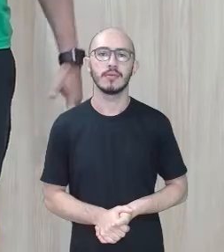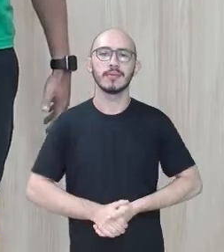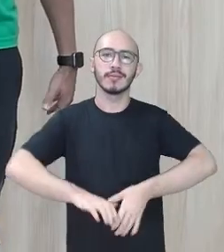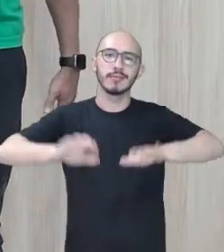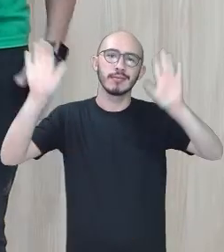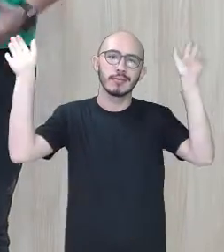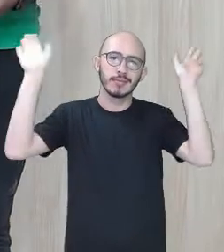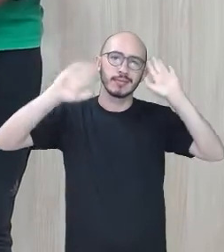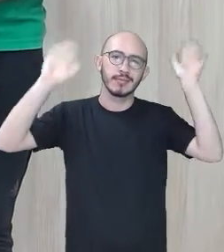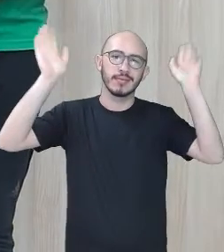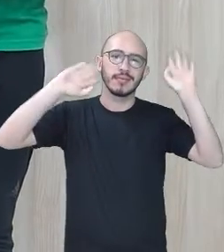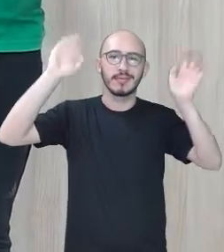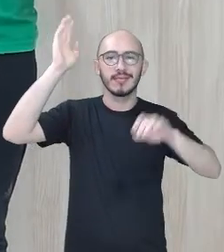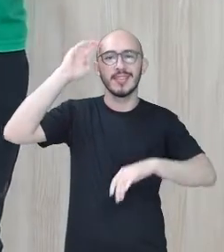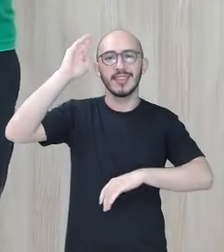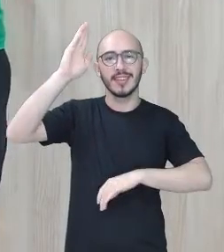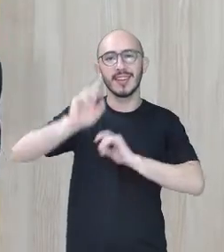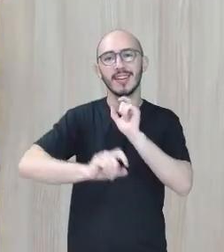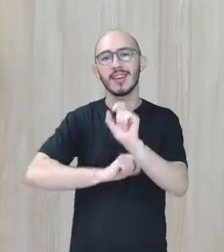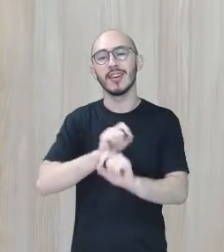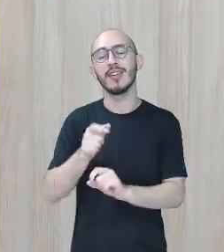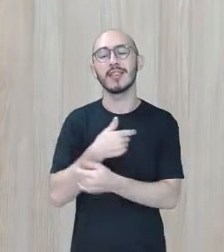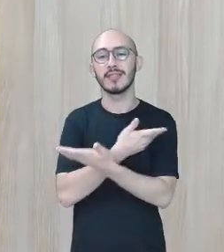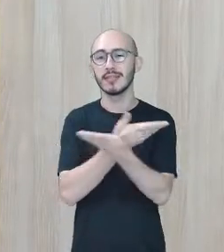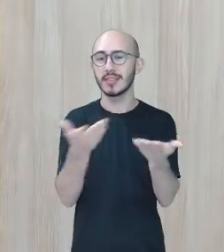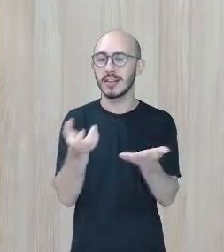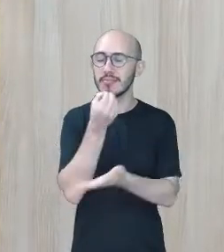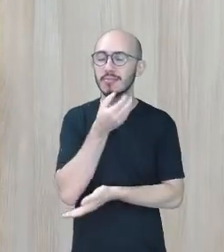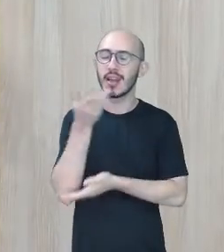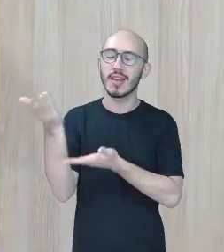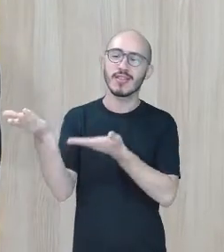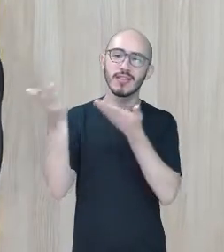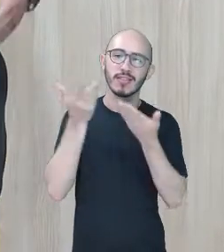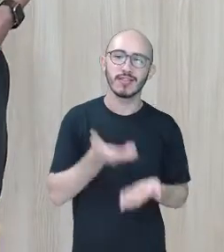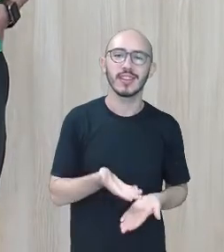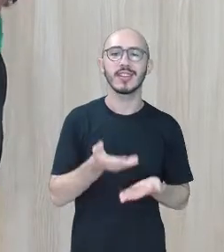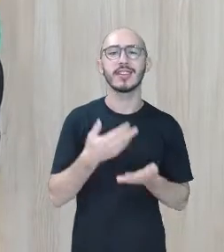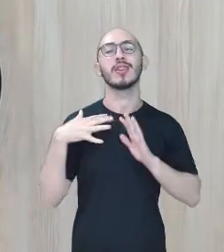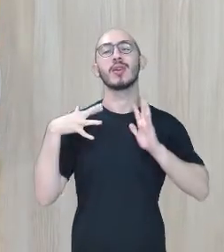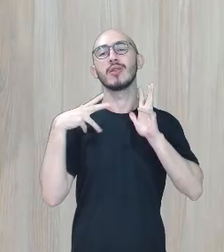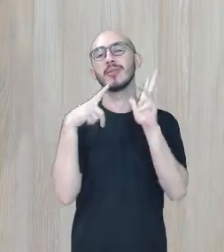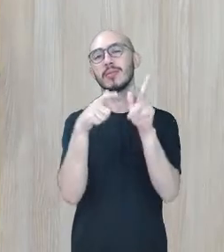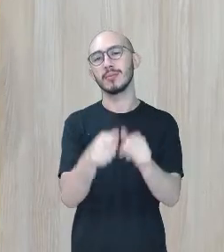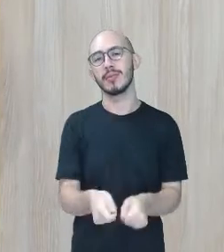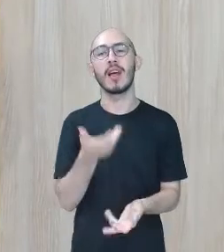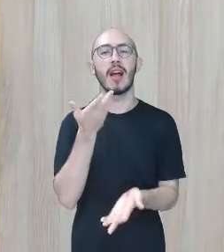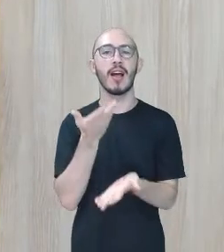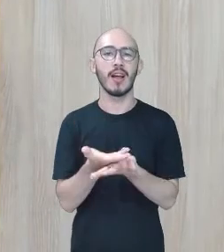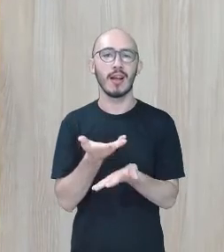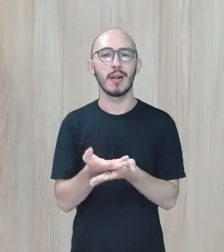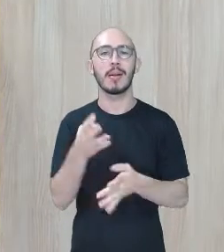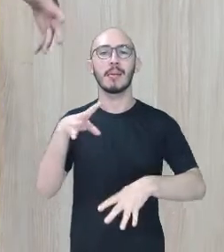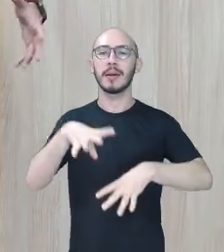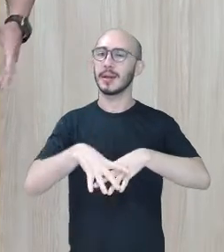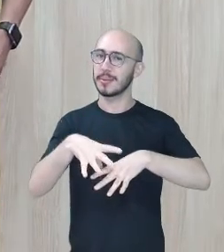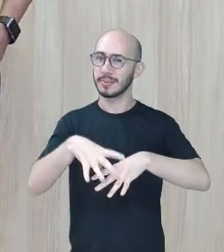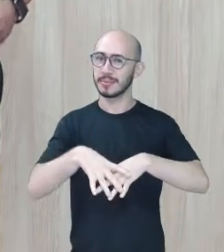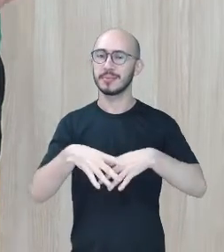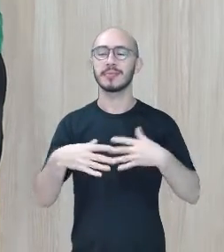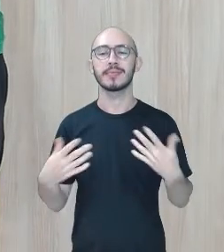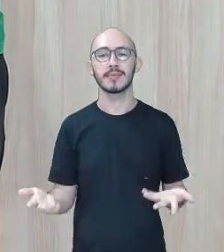Fala, fala, fala, galerinha! Seja muito bem-vindo, seja muito bem-vinda a mais uma aula de